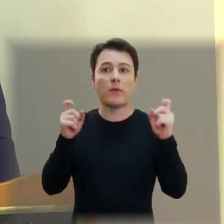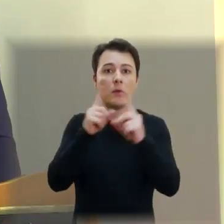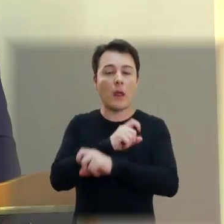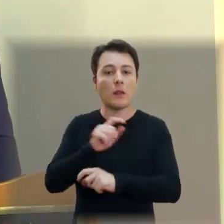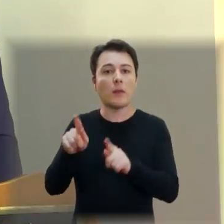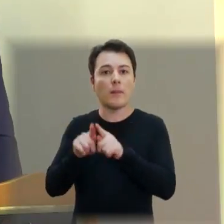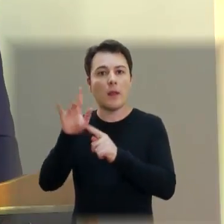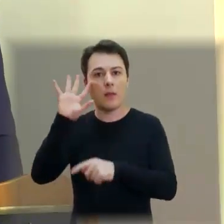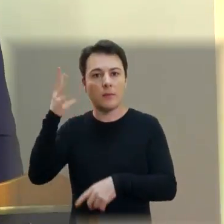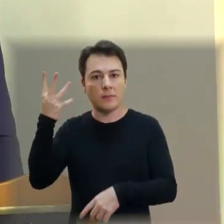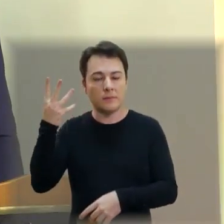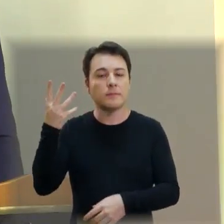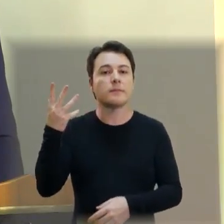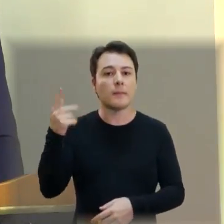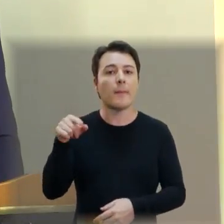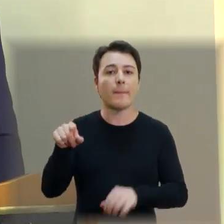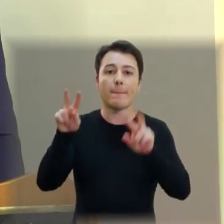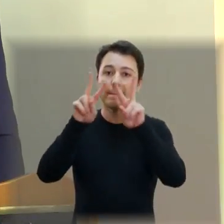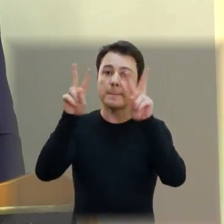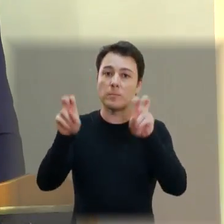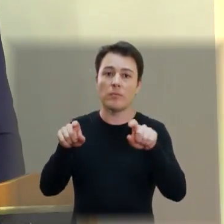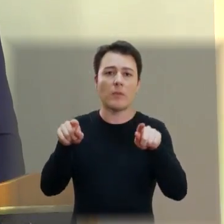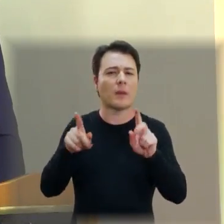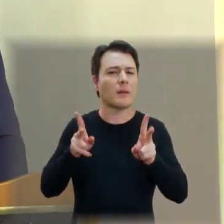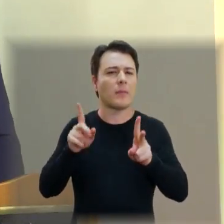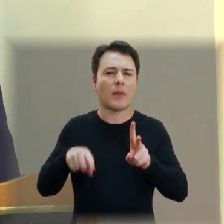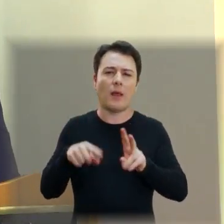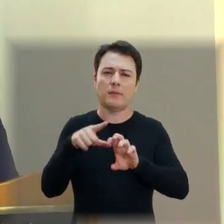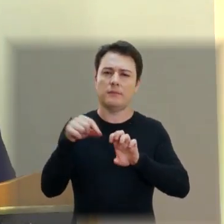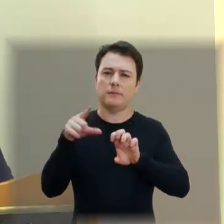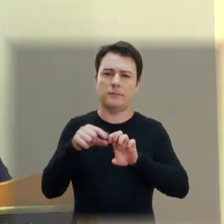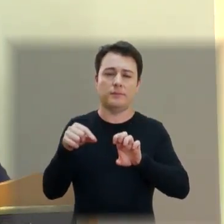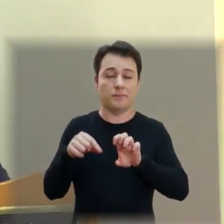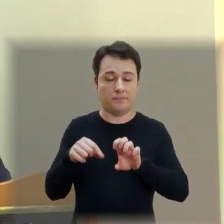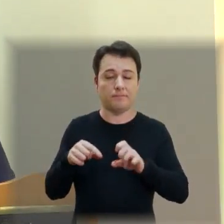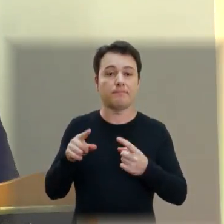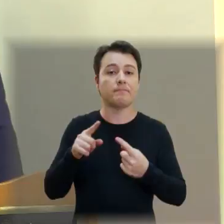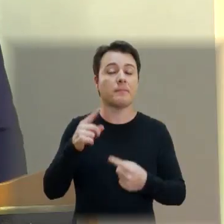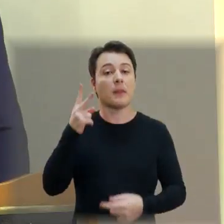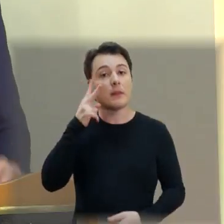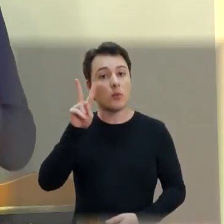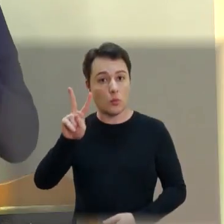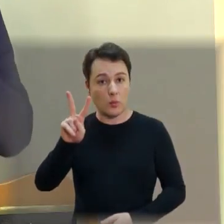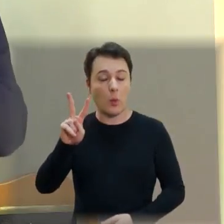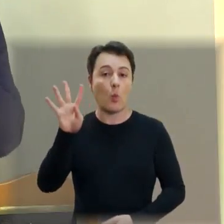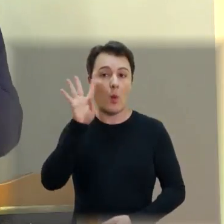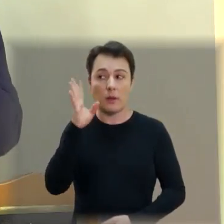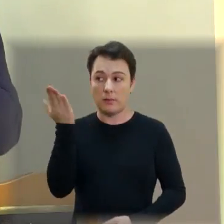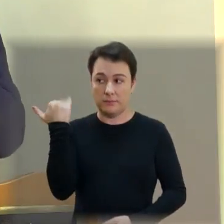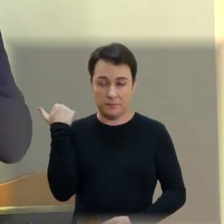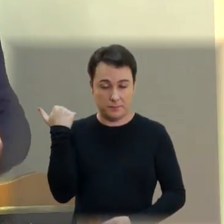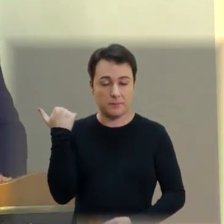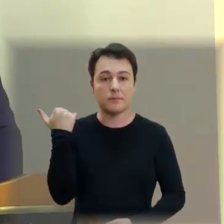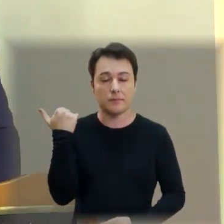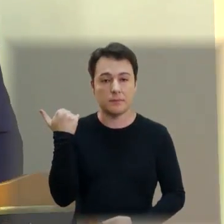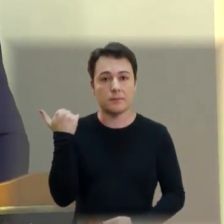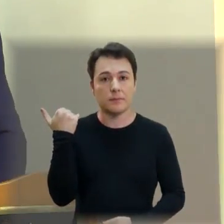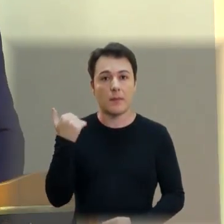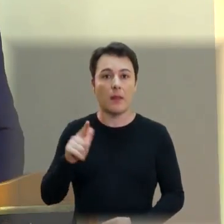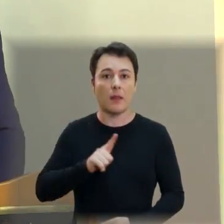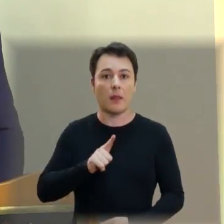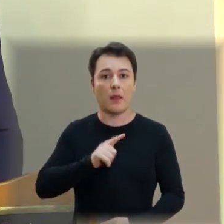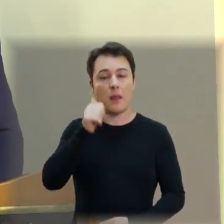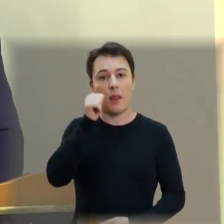soluções, sempre nessa temática de empreendedorismo. No segundo dia, na quarta-feira passada, a